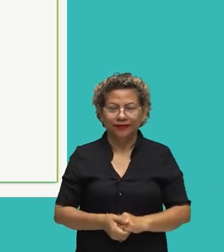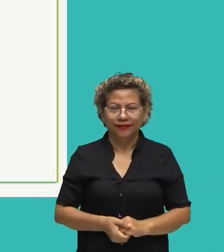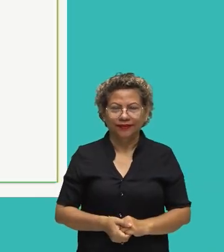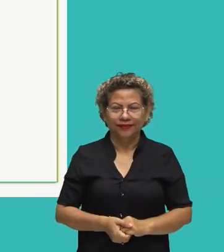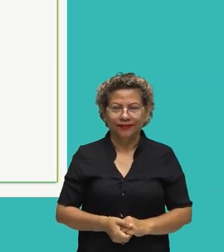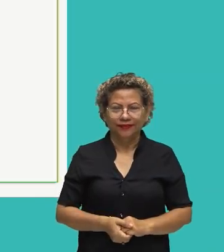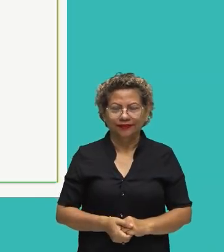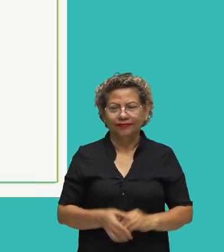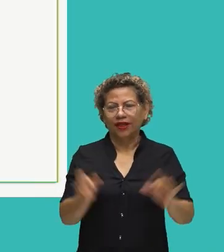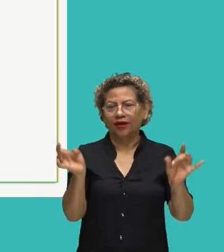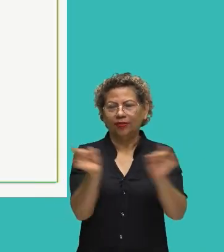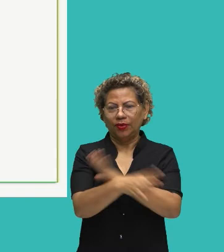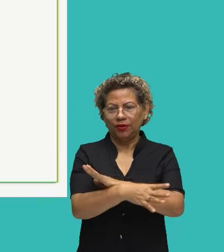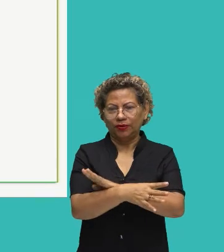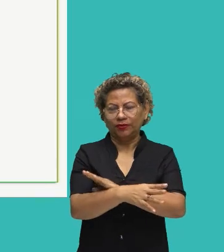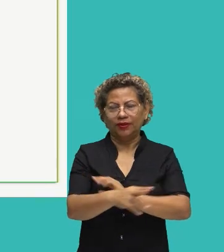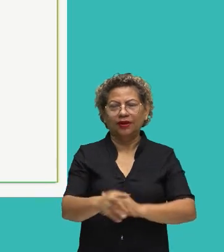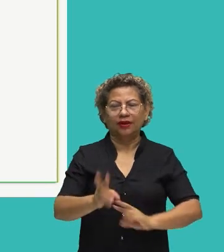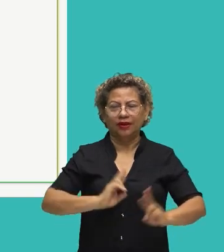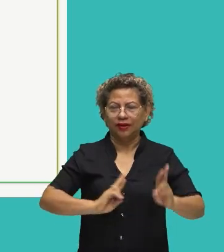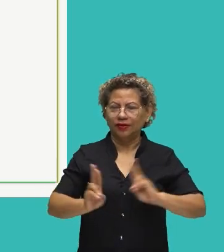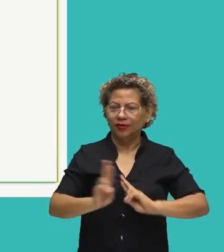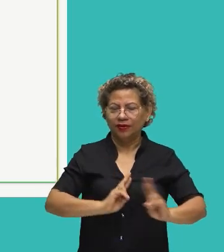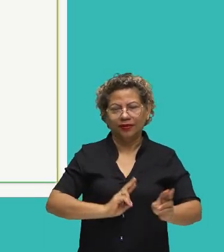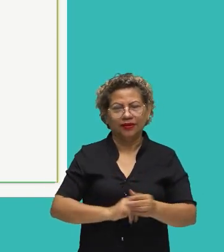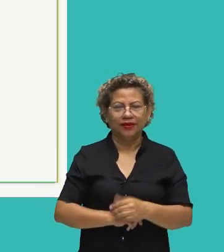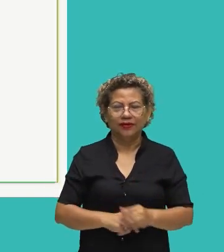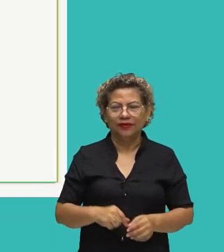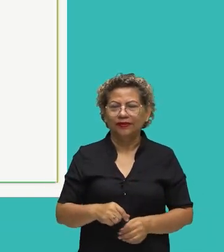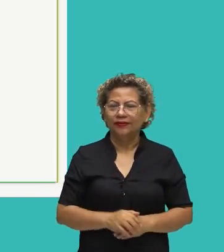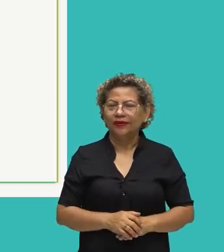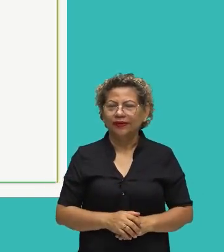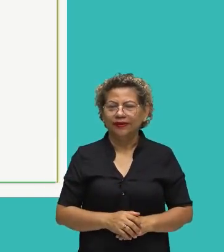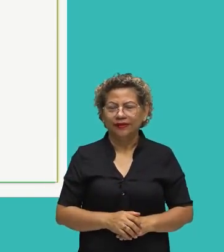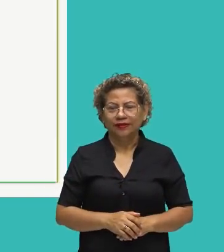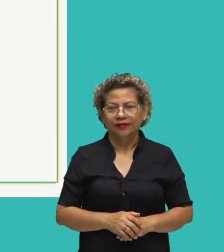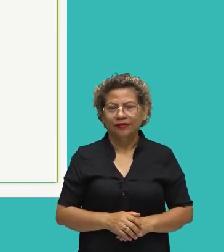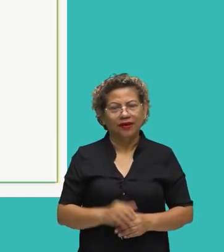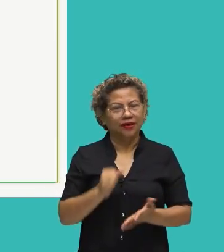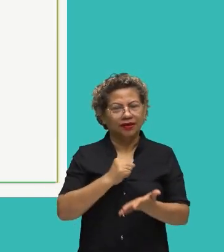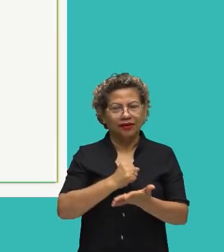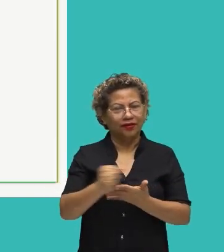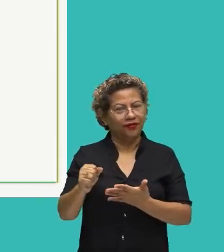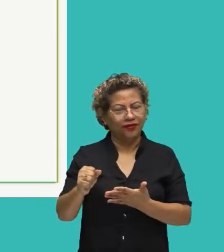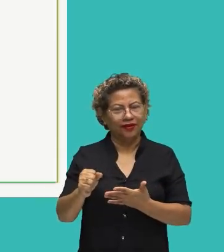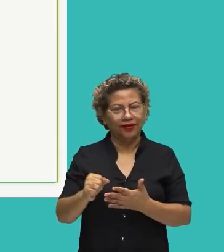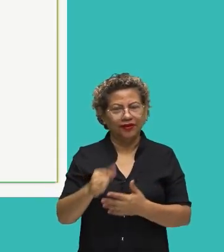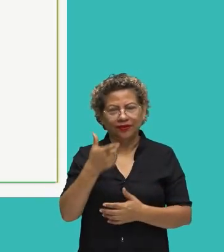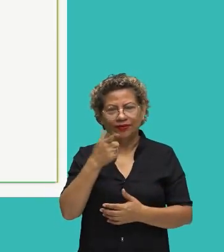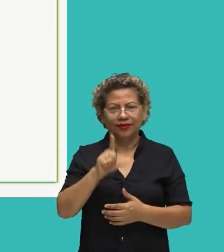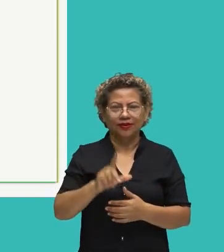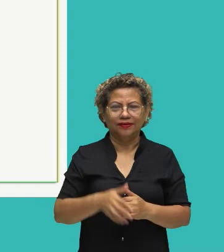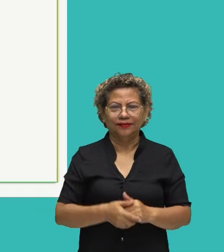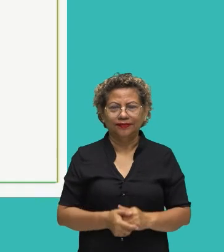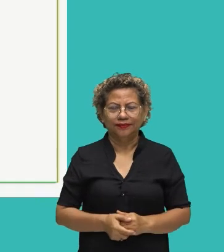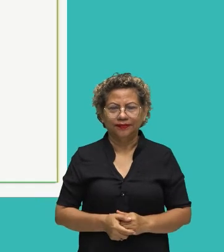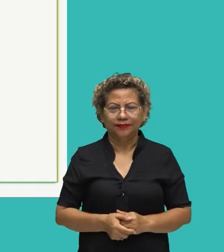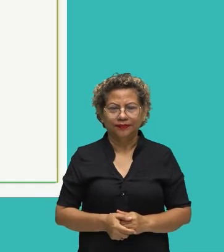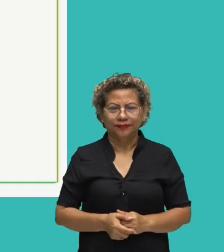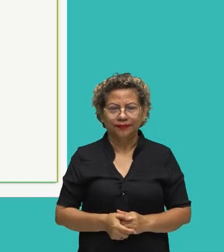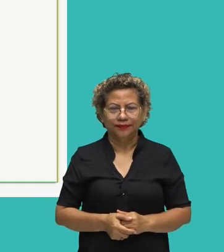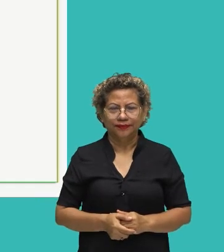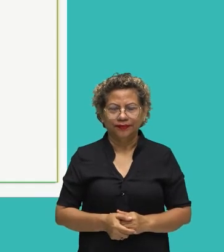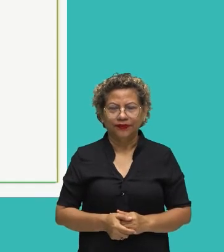segundo, acabou. Quem respondeu, respondeu. Quem não respondeu agora, só através do chat. Completa para mim no nosso quiz.